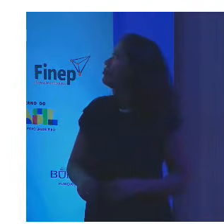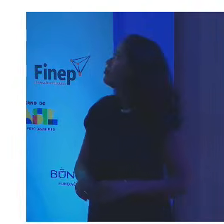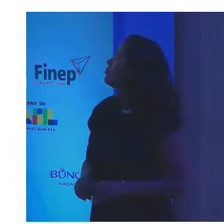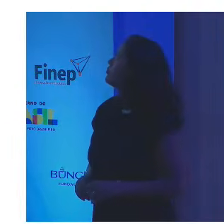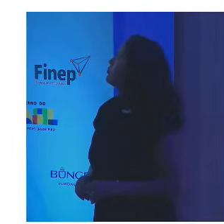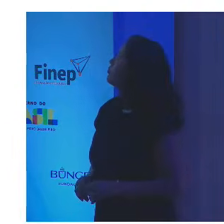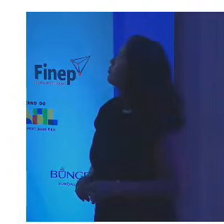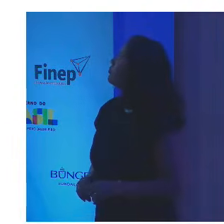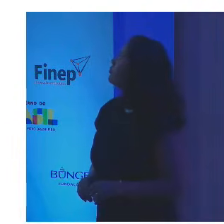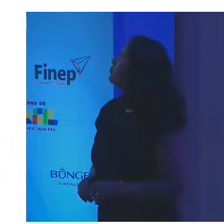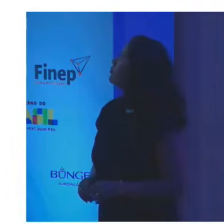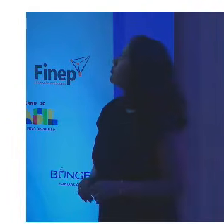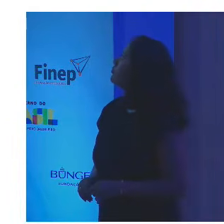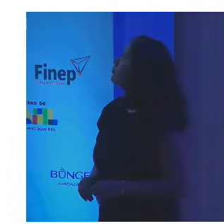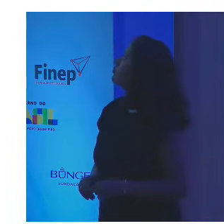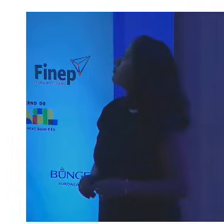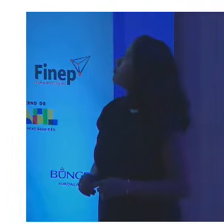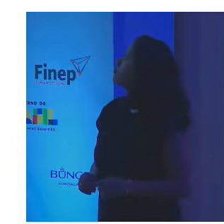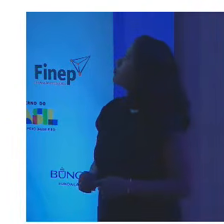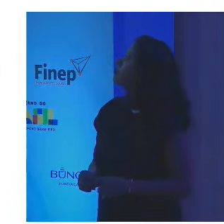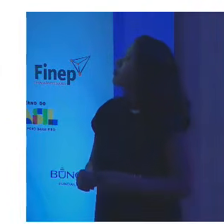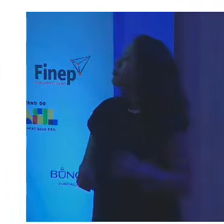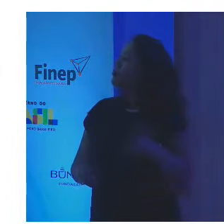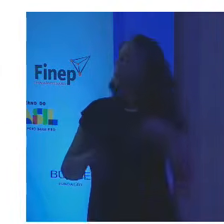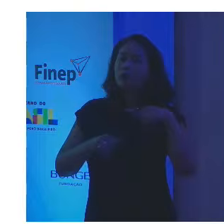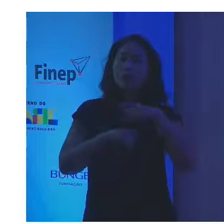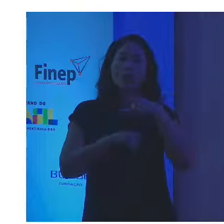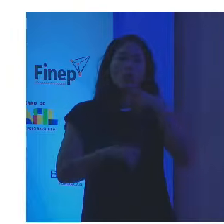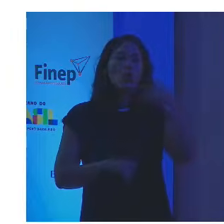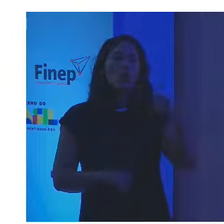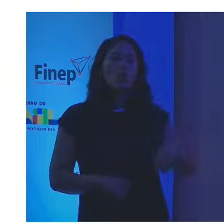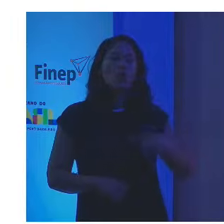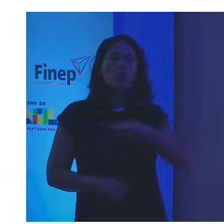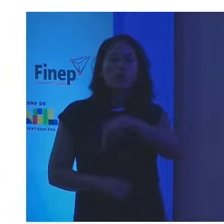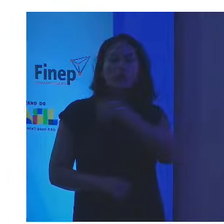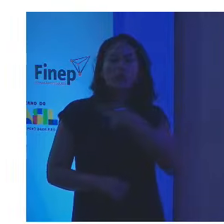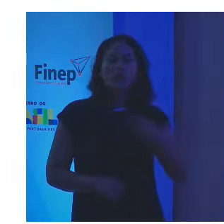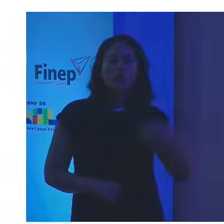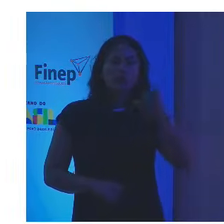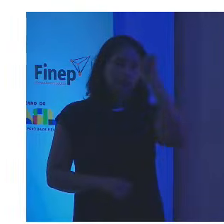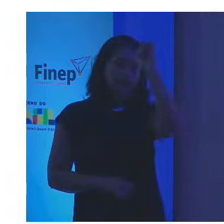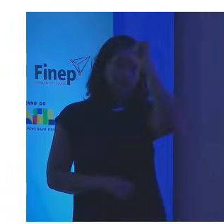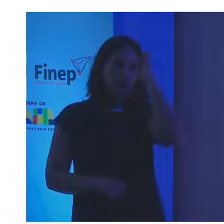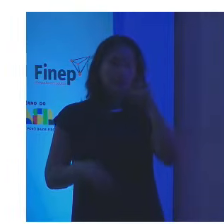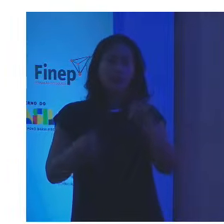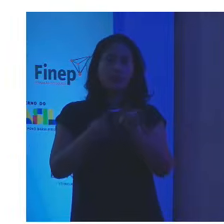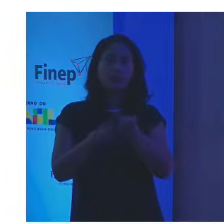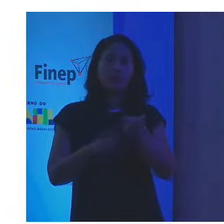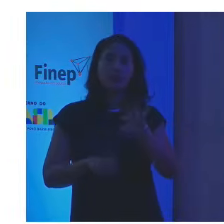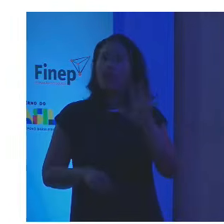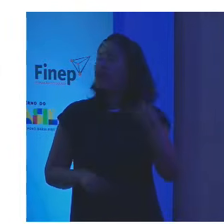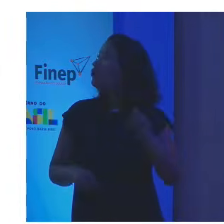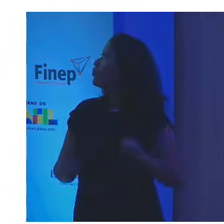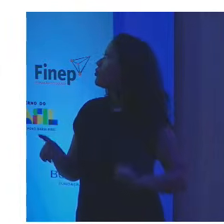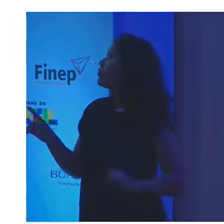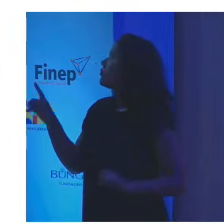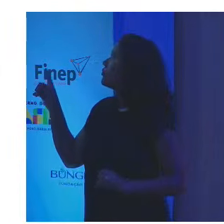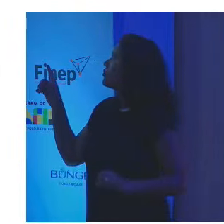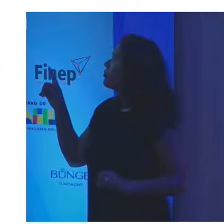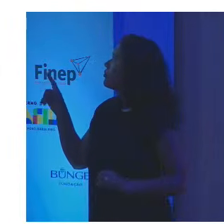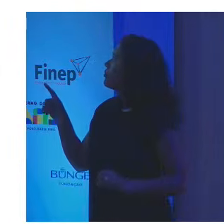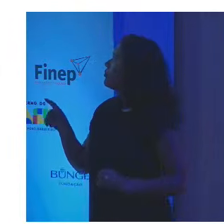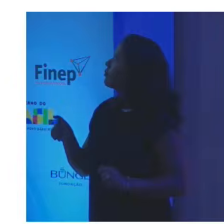pesquisadores. Países como os BRICS, de forma geral, Rússia, China, Índia, Brasil, tirando a África do Sul, a gente produz